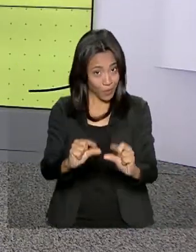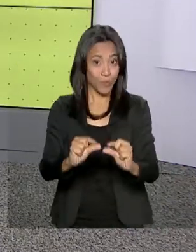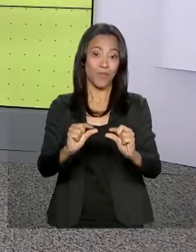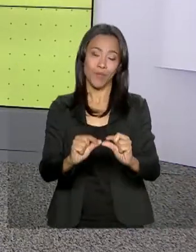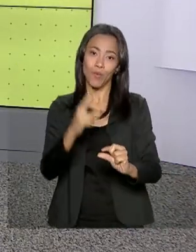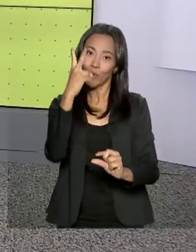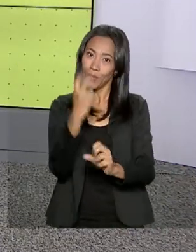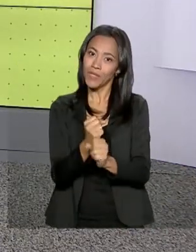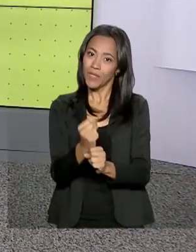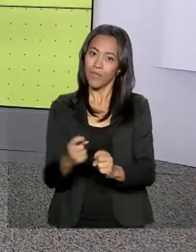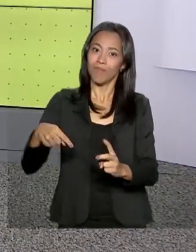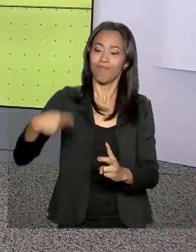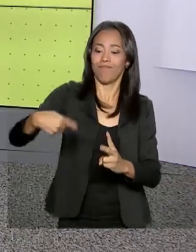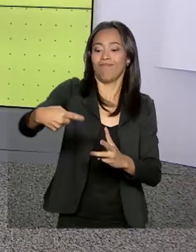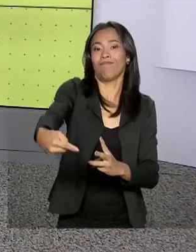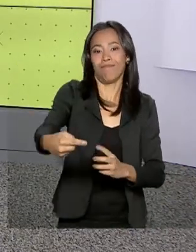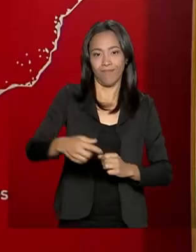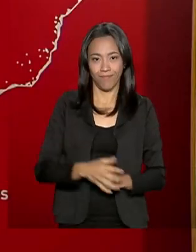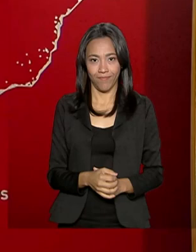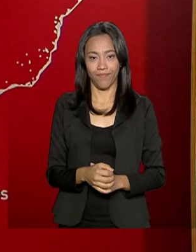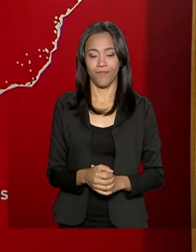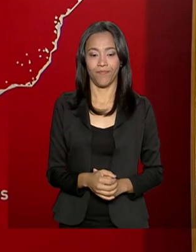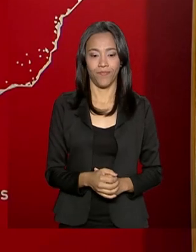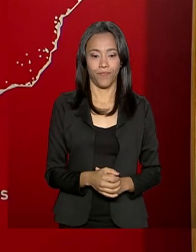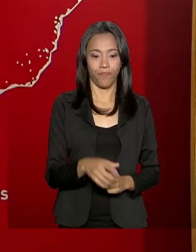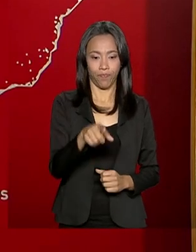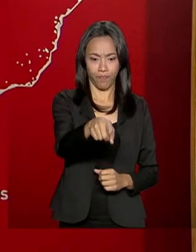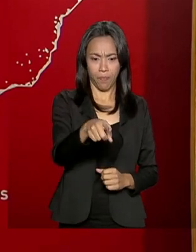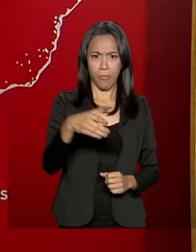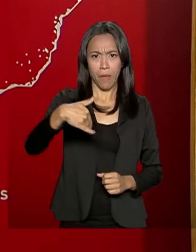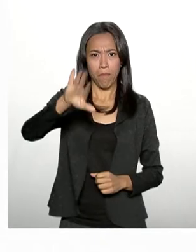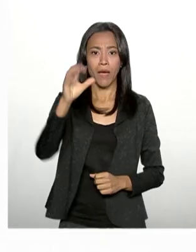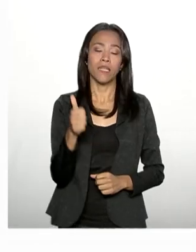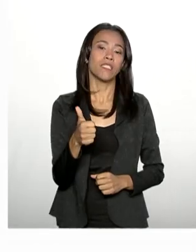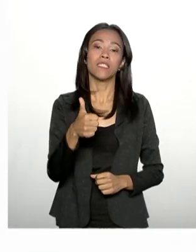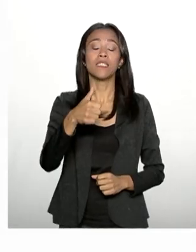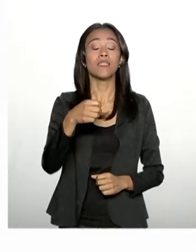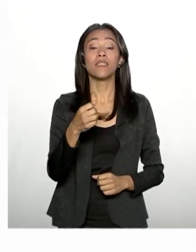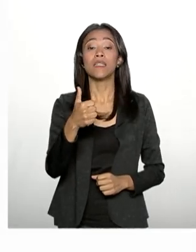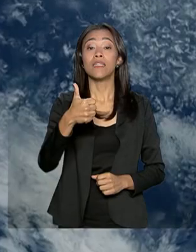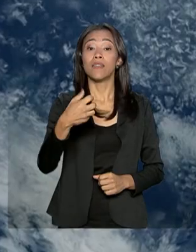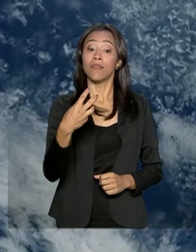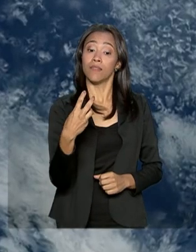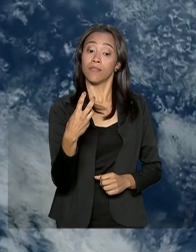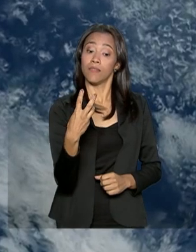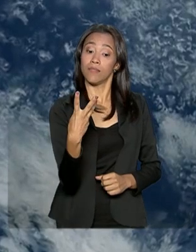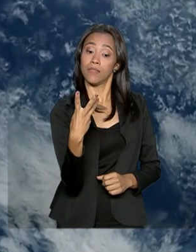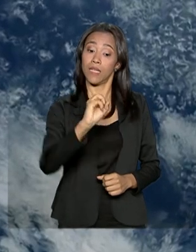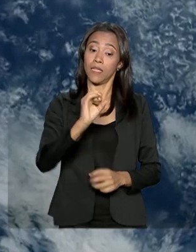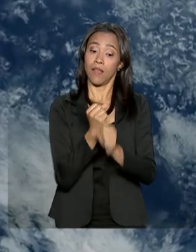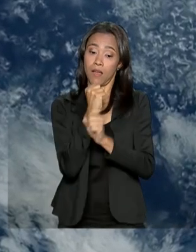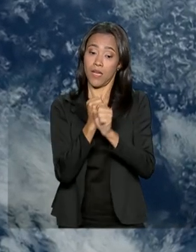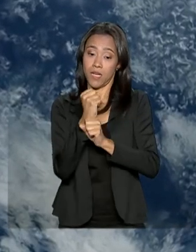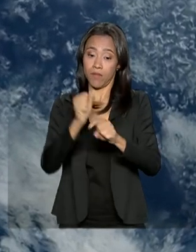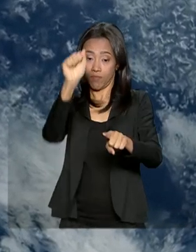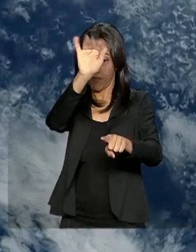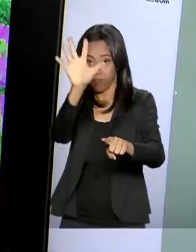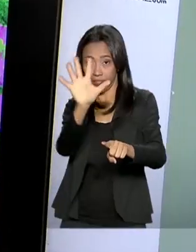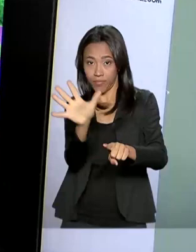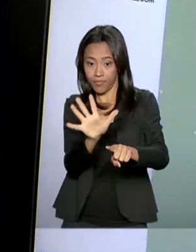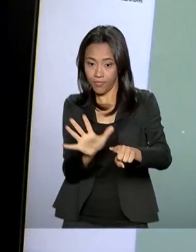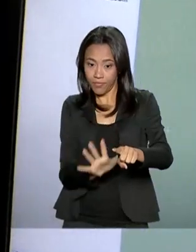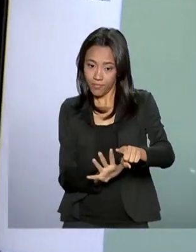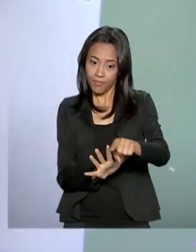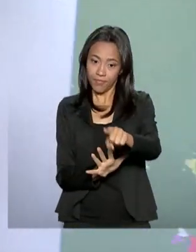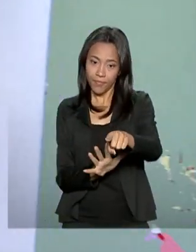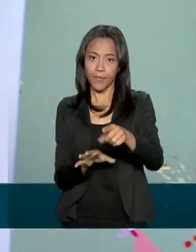2 anos consecutivos. Há mais de 30 anos, a Fundação SOS Mata Atlântica e o Instituto